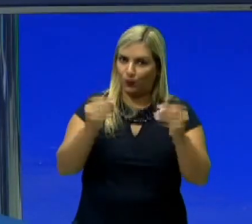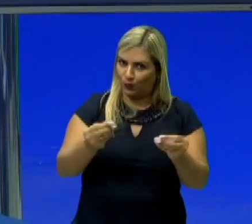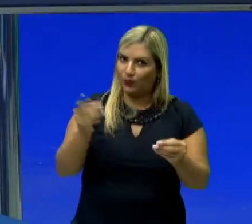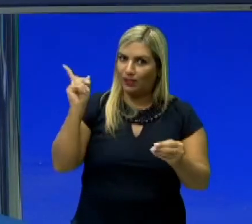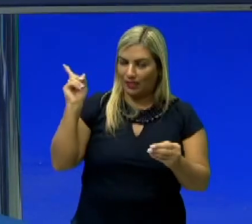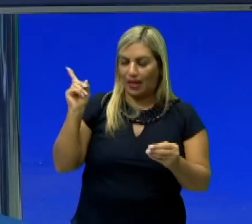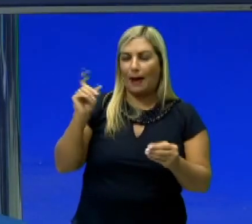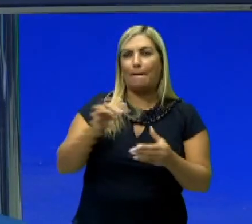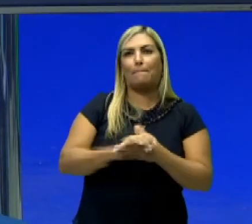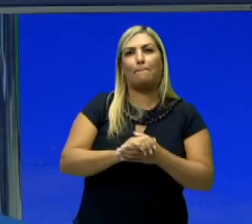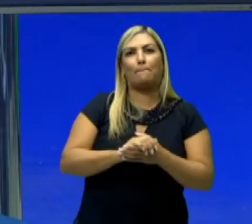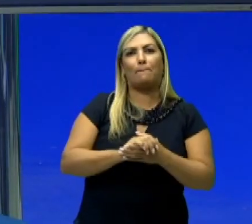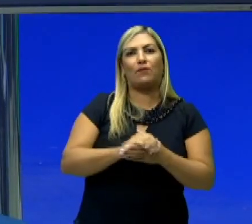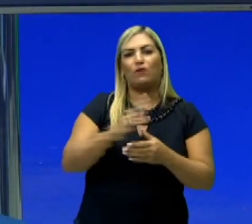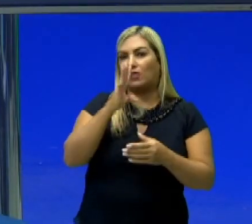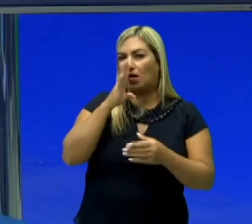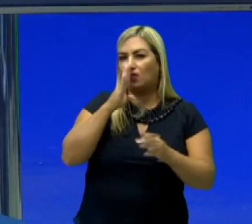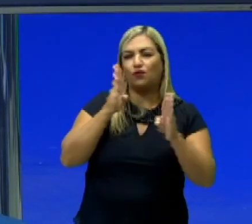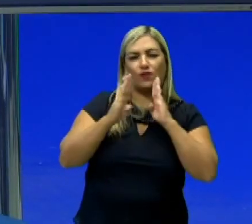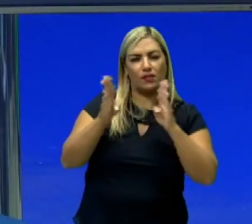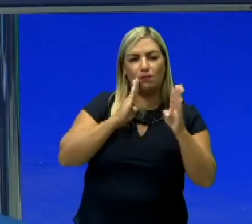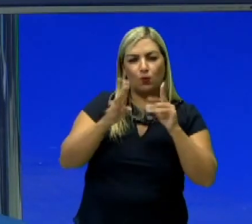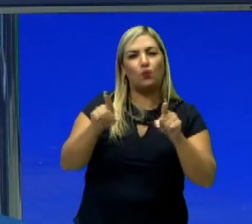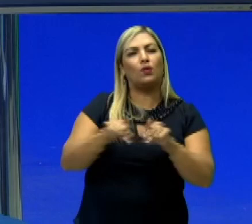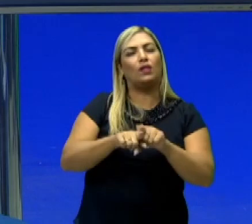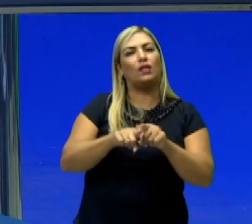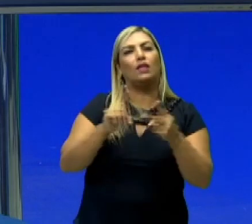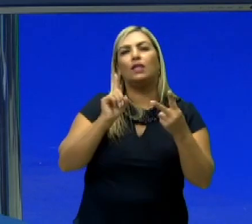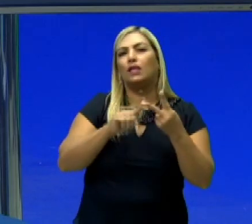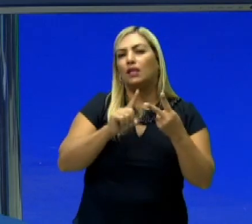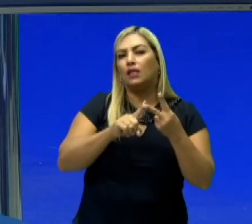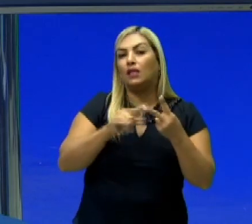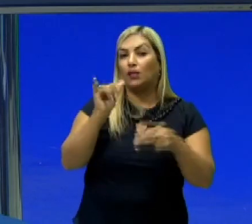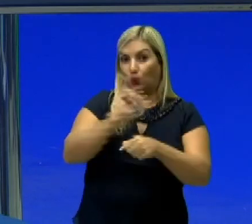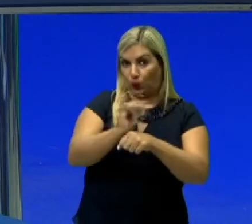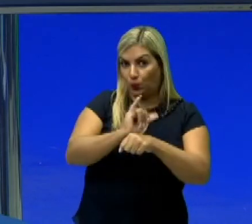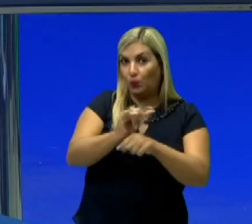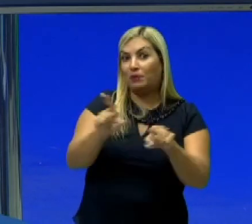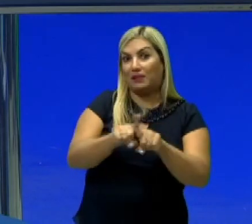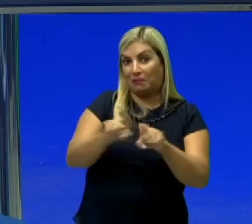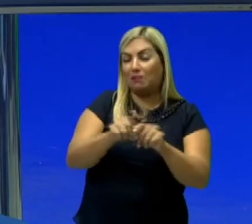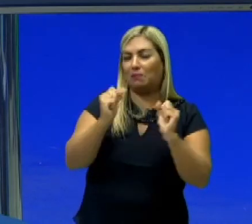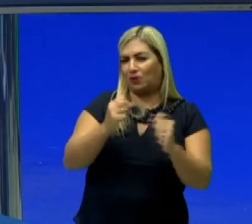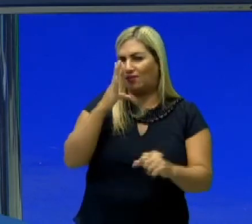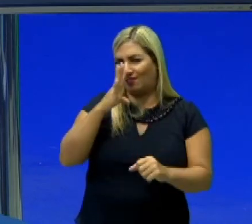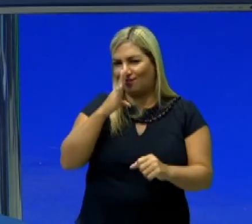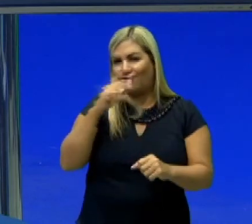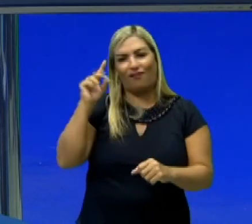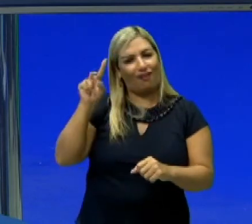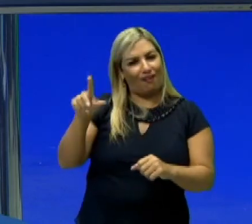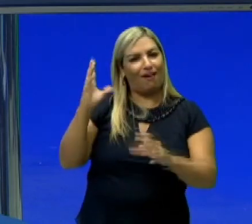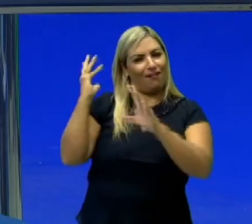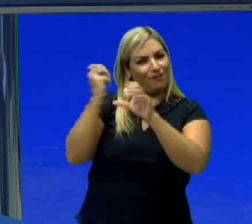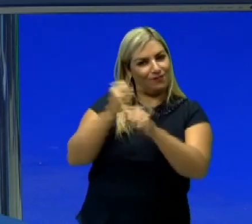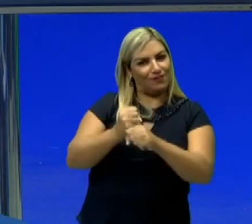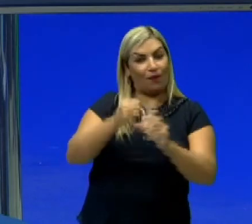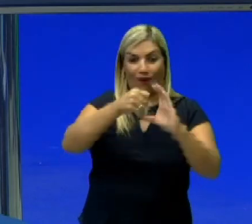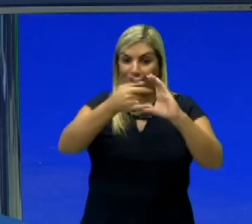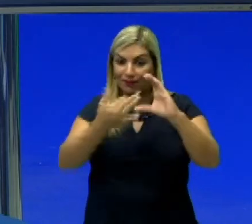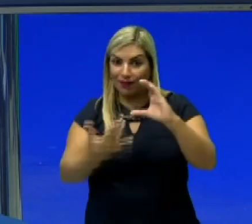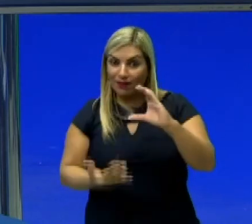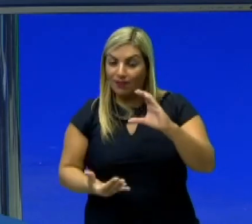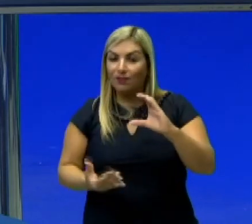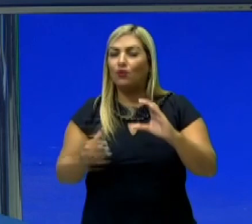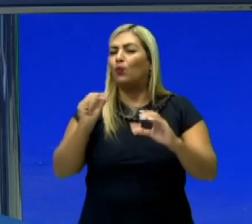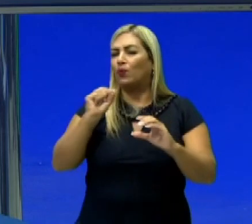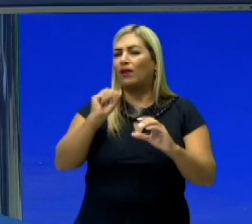lá no Face e no nosso YouTube, beleza? Então dá uma olhadinha lá nas características do resistor